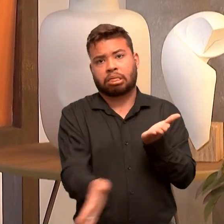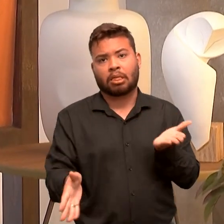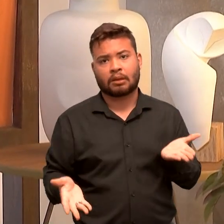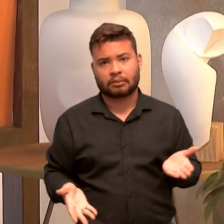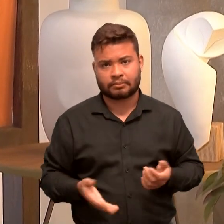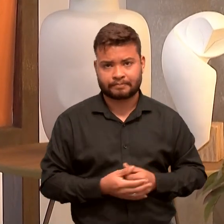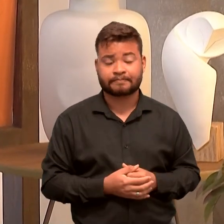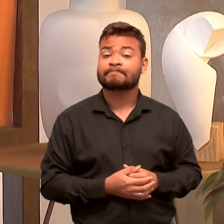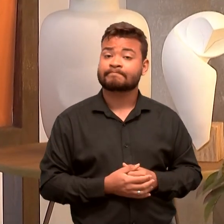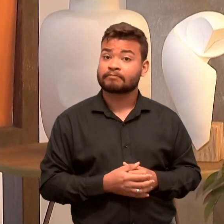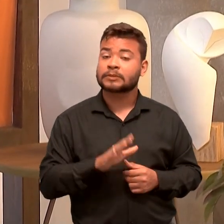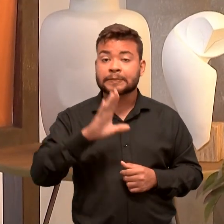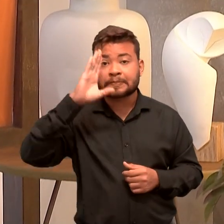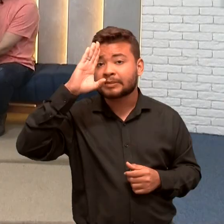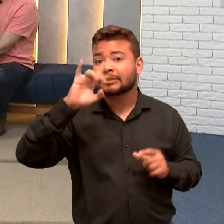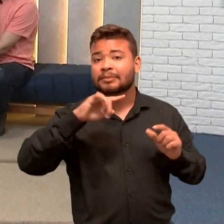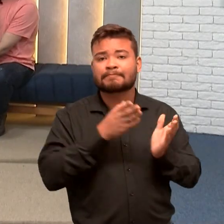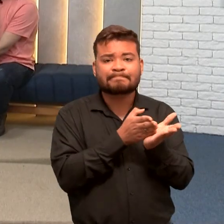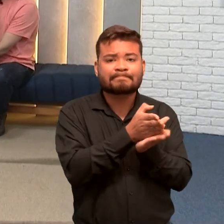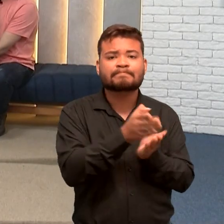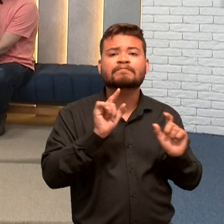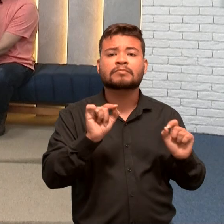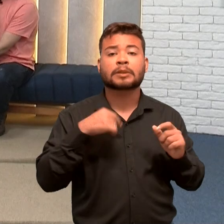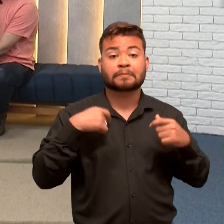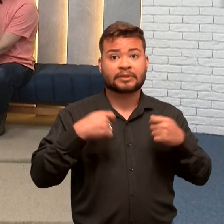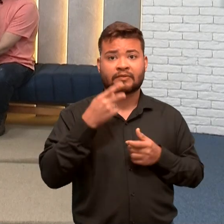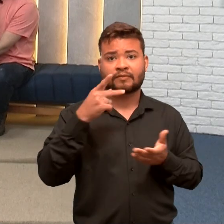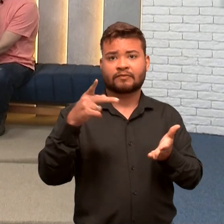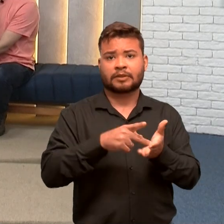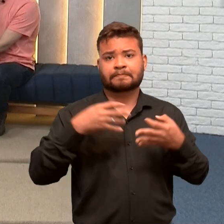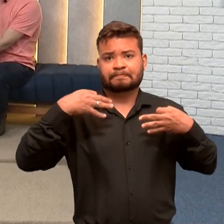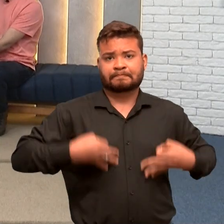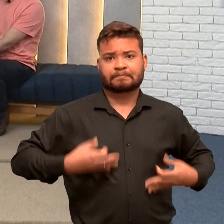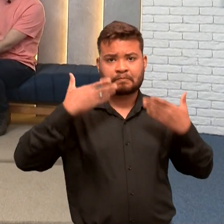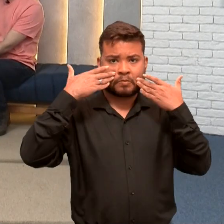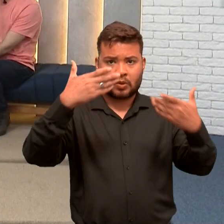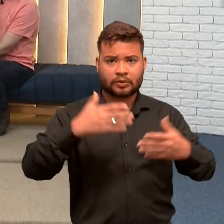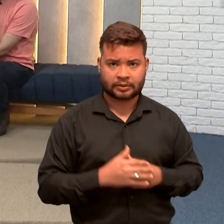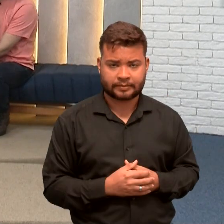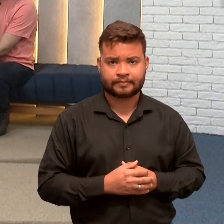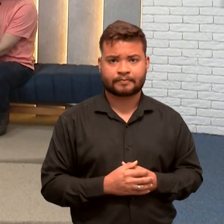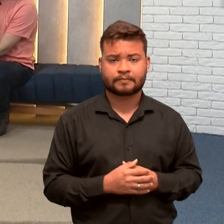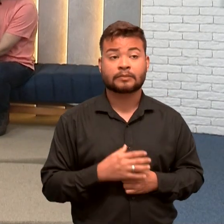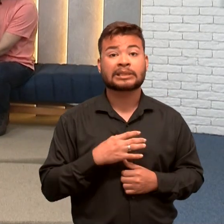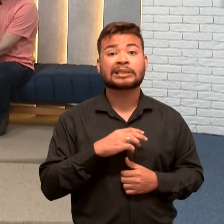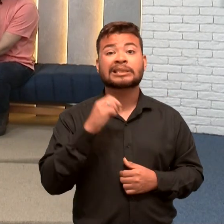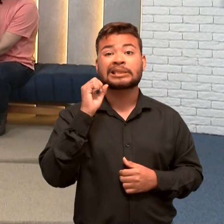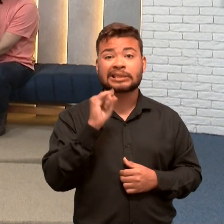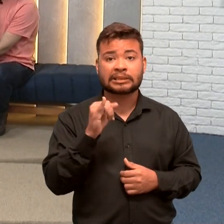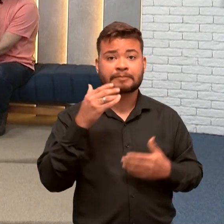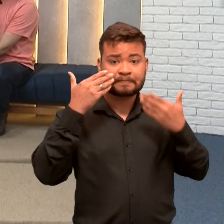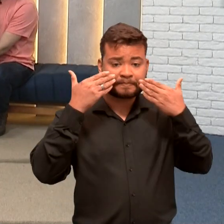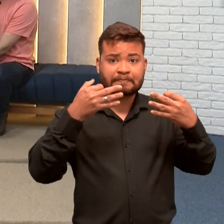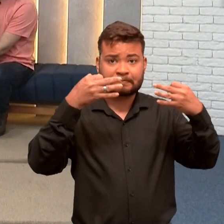ponto principal da integridade é a honestidade. A gente tem que ser honesto. Uhum. E quando a gente traz esse princípio de honestidade para o